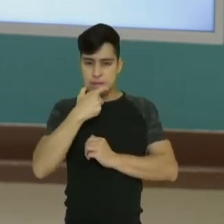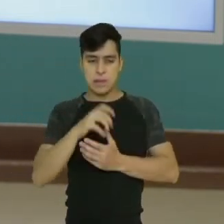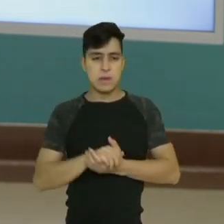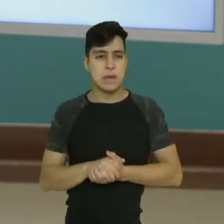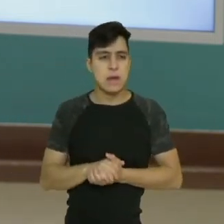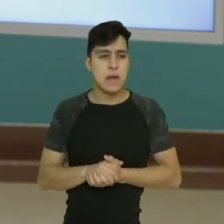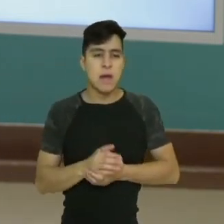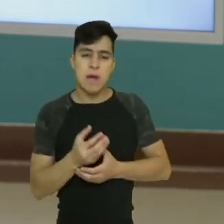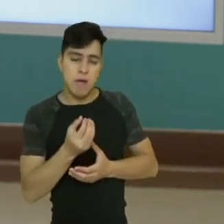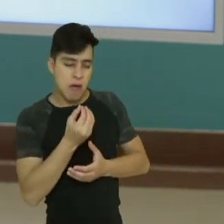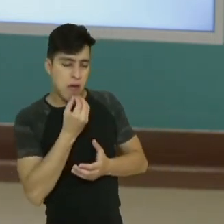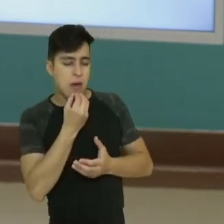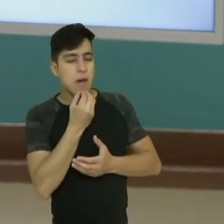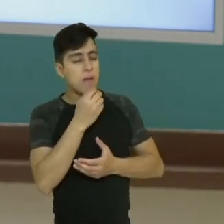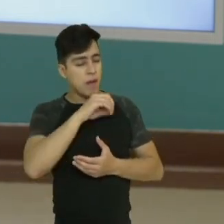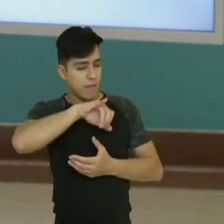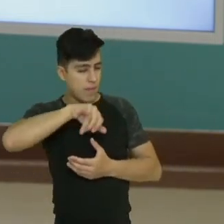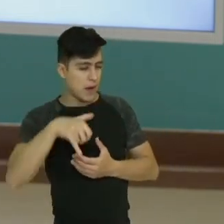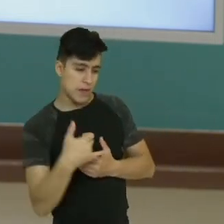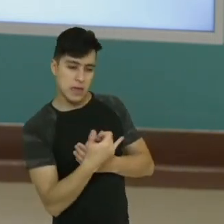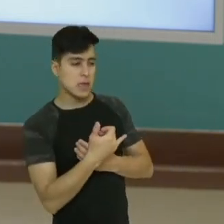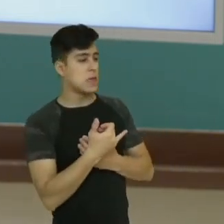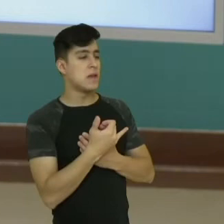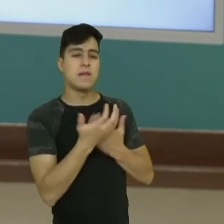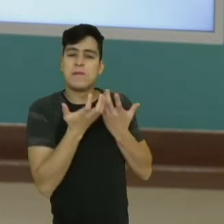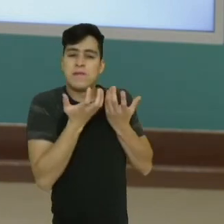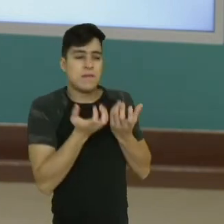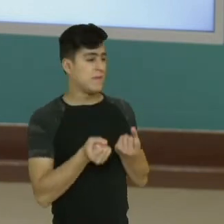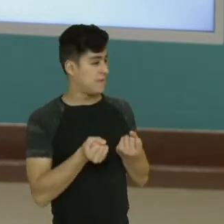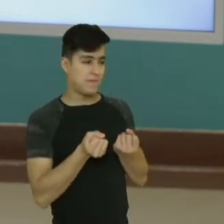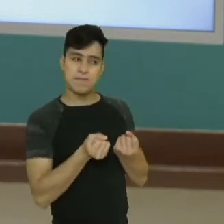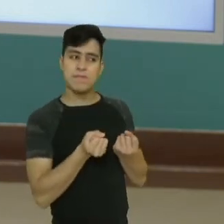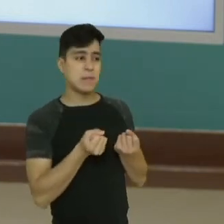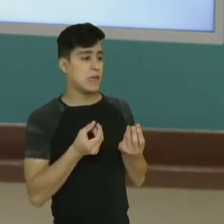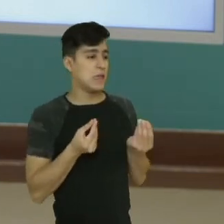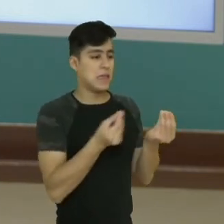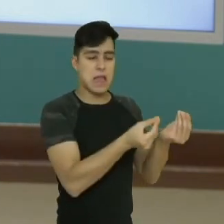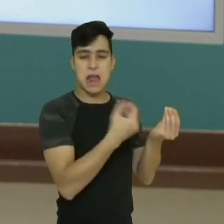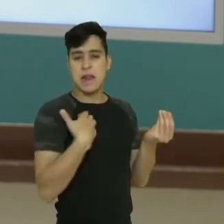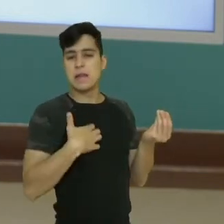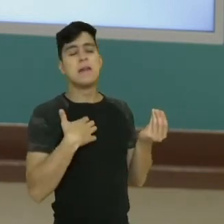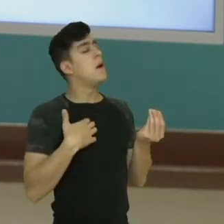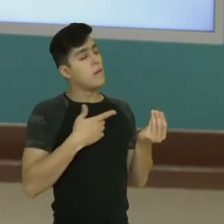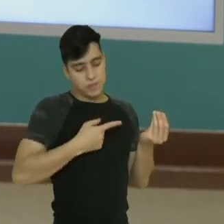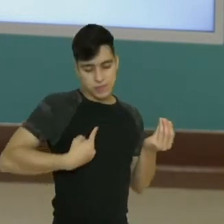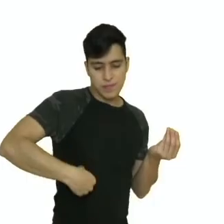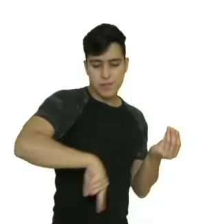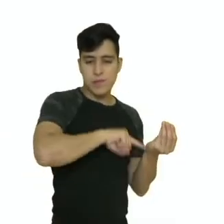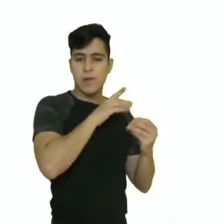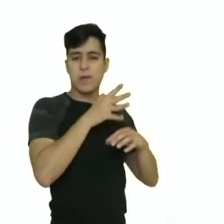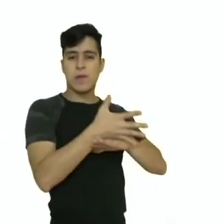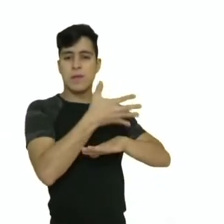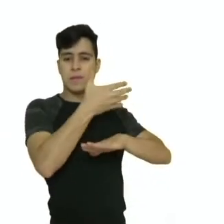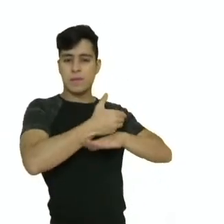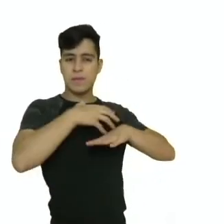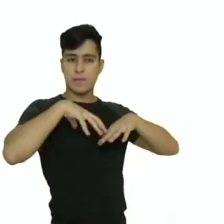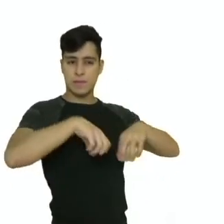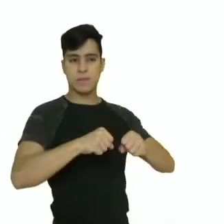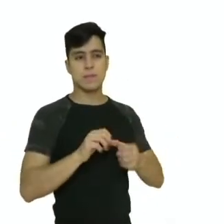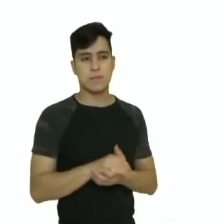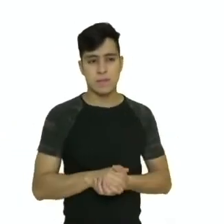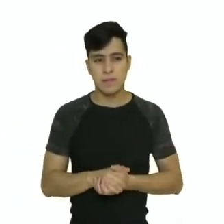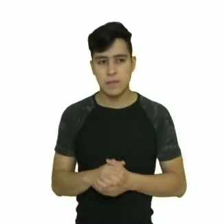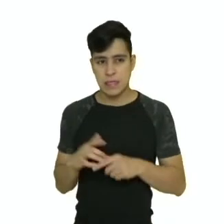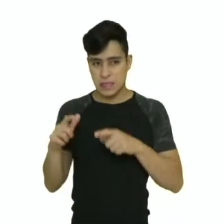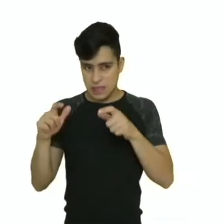claro, o Reino Unido, baseado nisso, não abriu mão e nem abre mão desse território, tá bom? Então aqui está a localização das